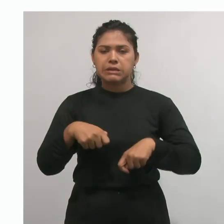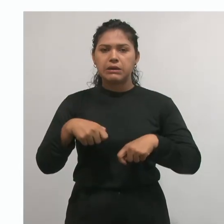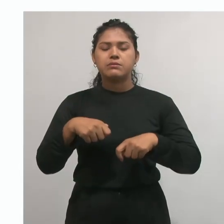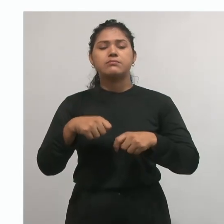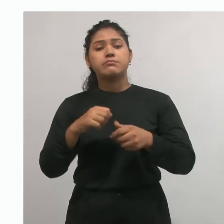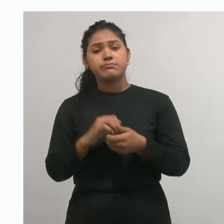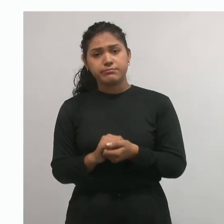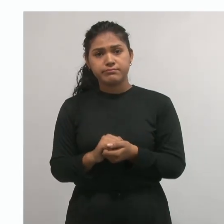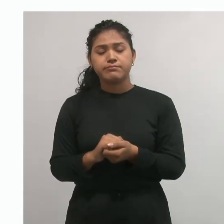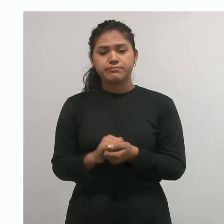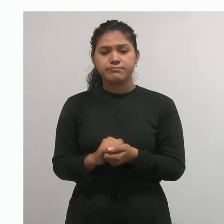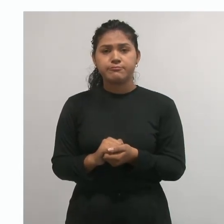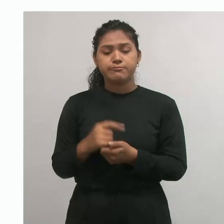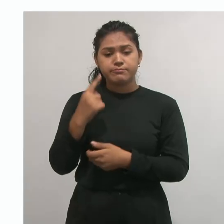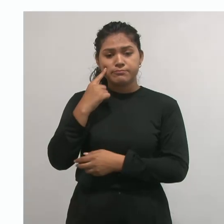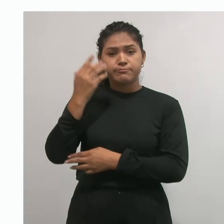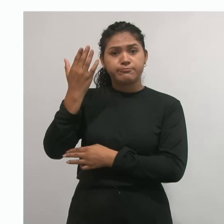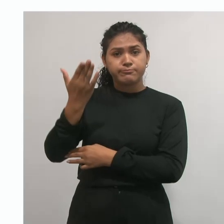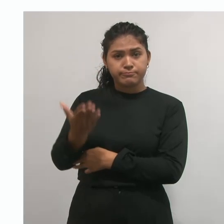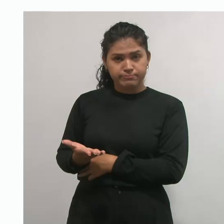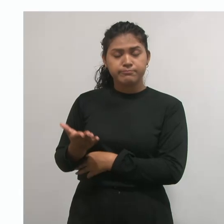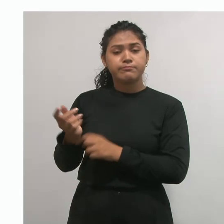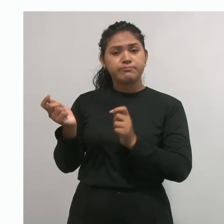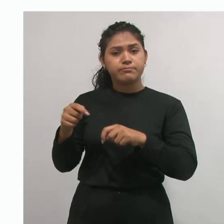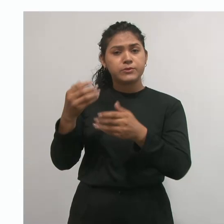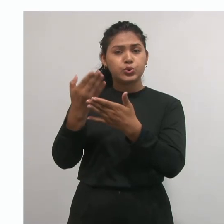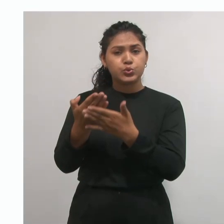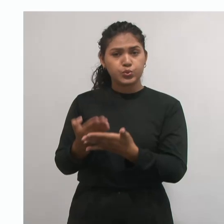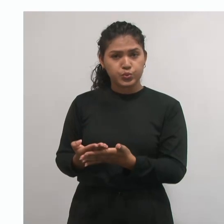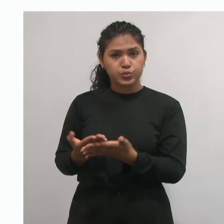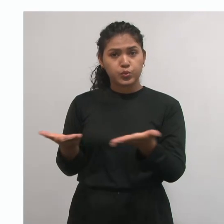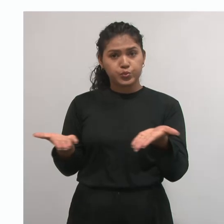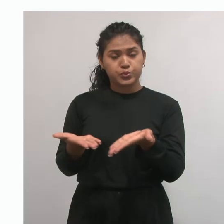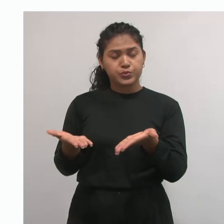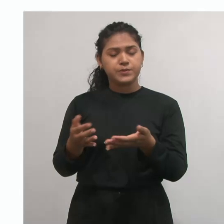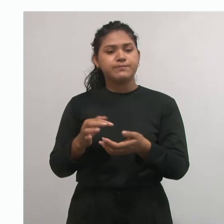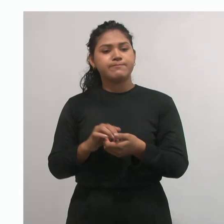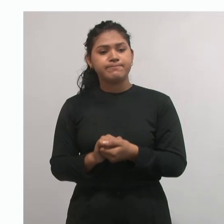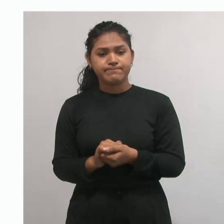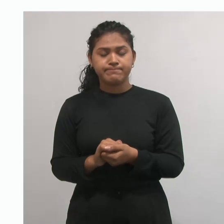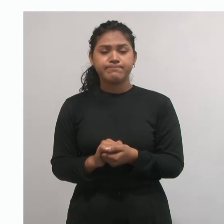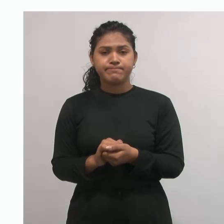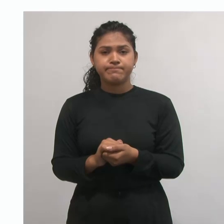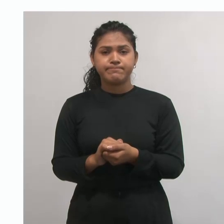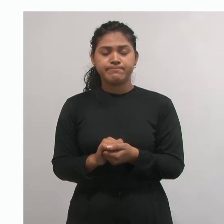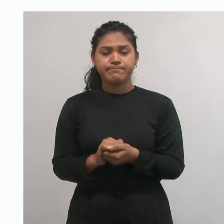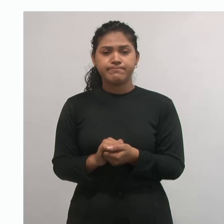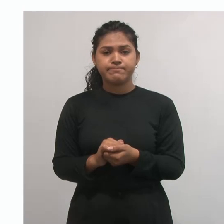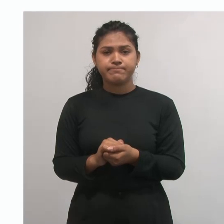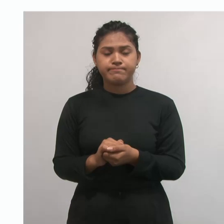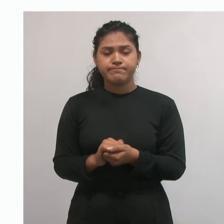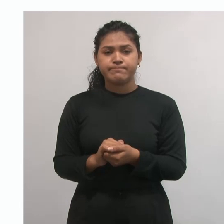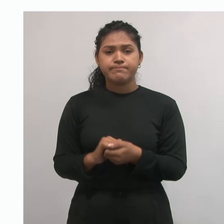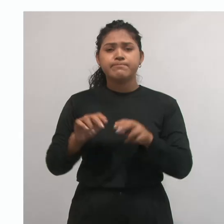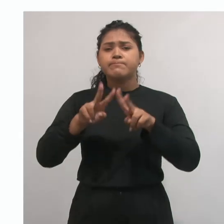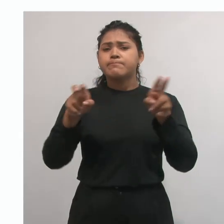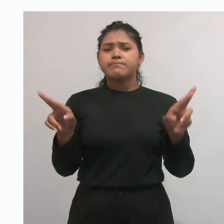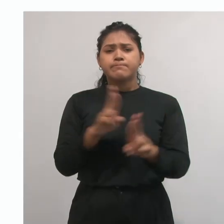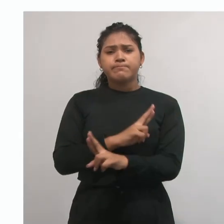praxis. Então, esses são os que a gente deixa aí para que a gente possa estar trabalhando. Ainda com relação às